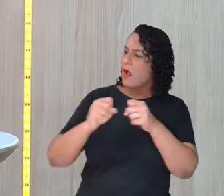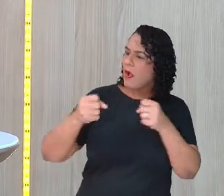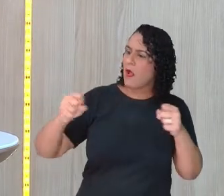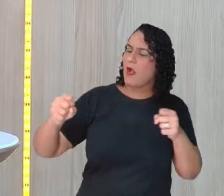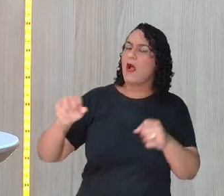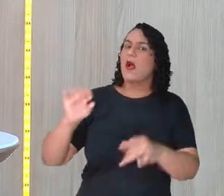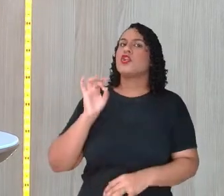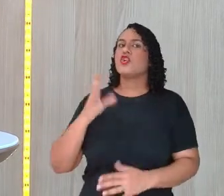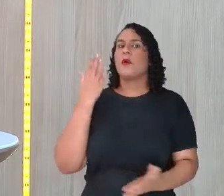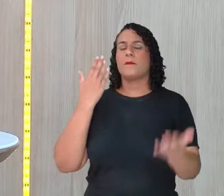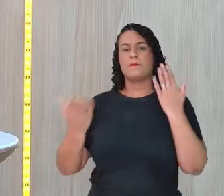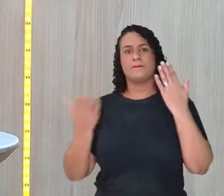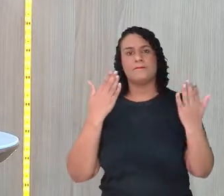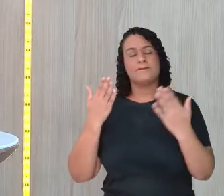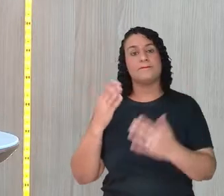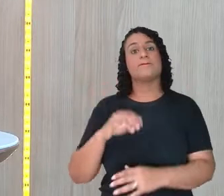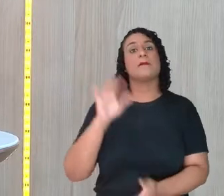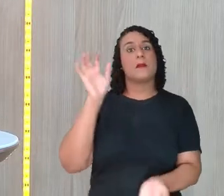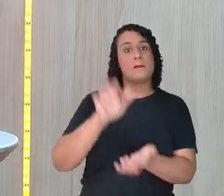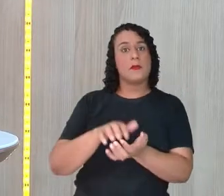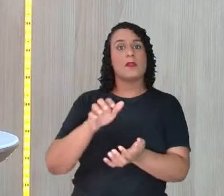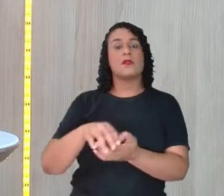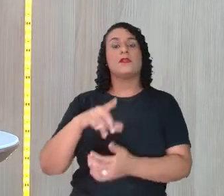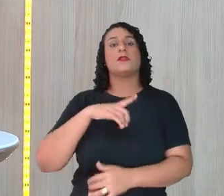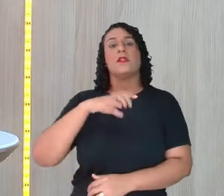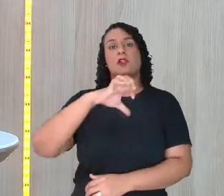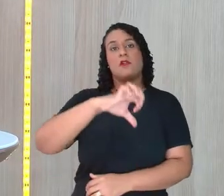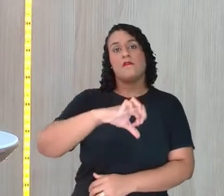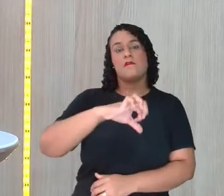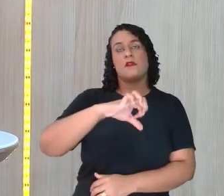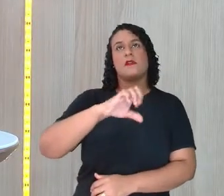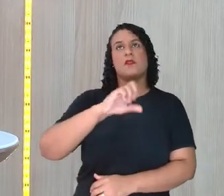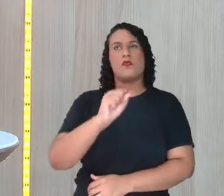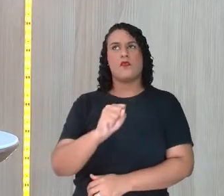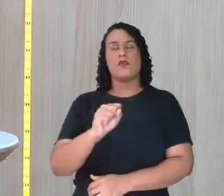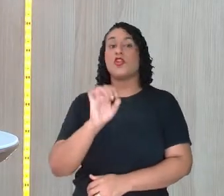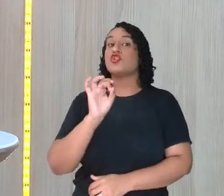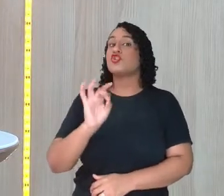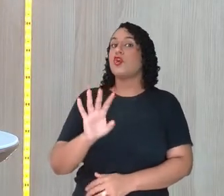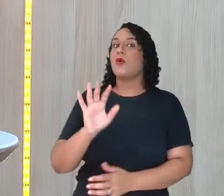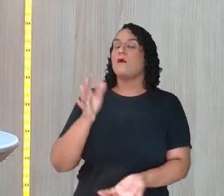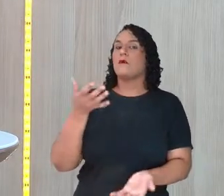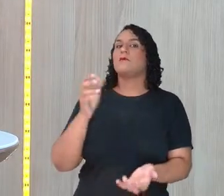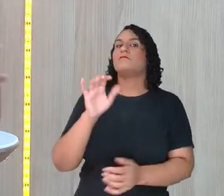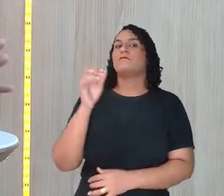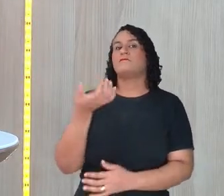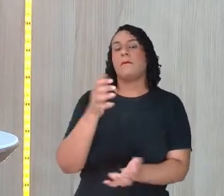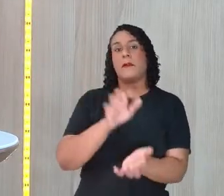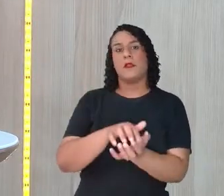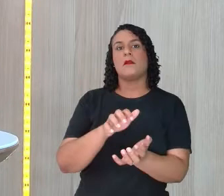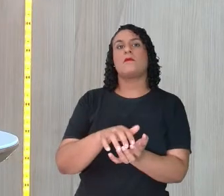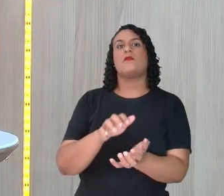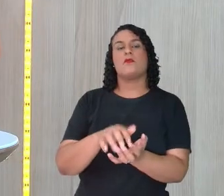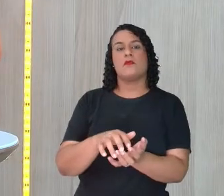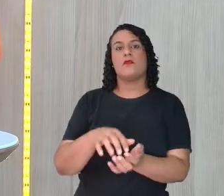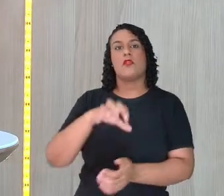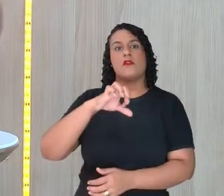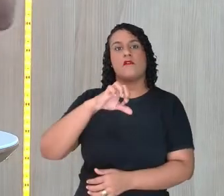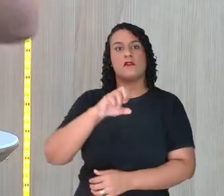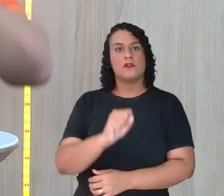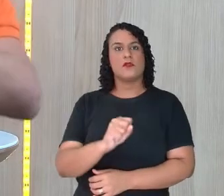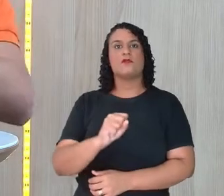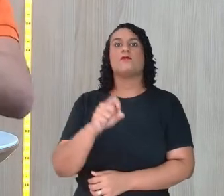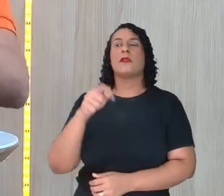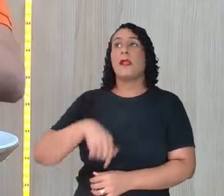a título de comparação, Pernambuco tem 98. Pernambuco é maior em área do que Portugal. Portugal, é. E eles